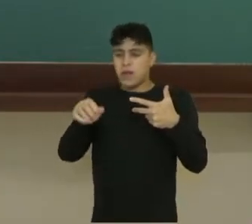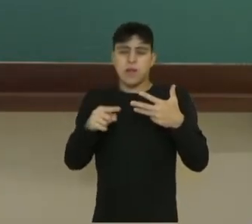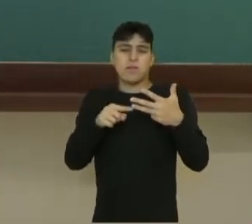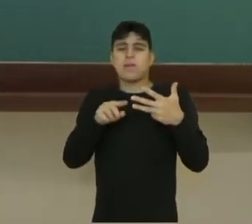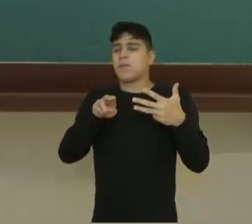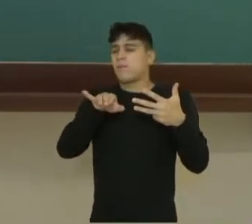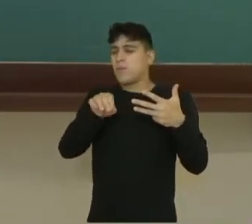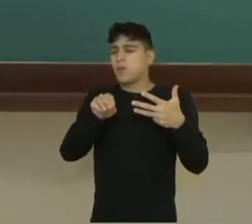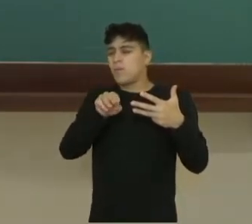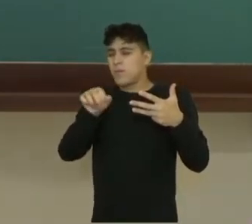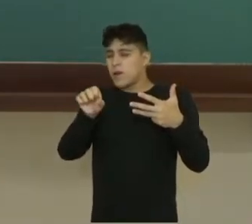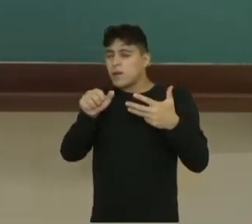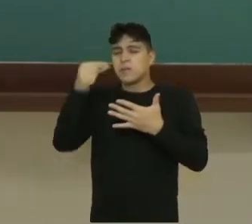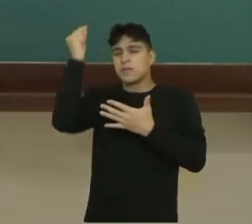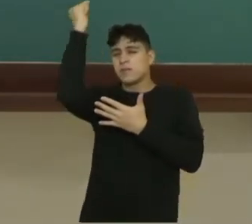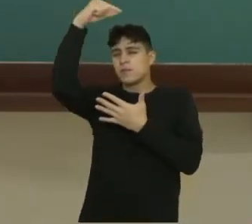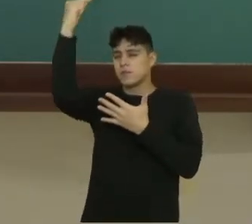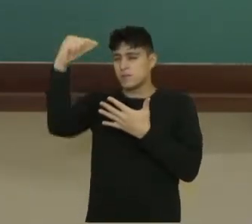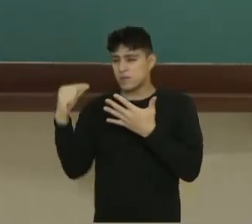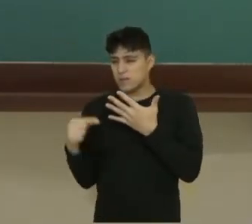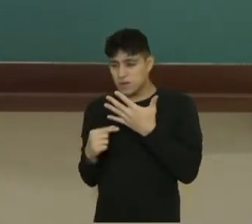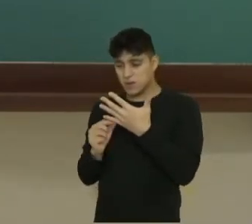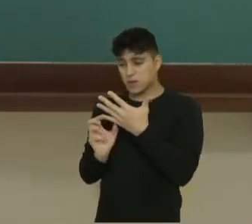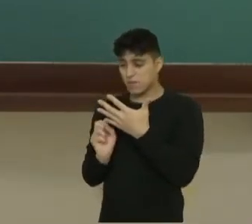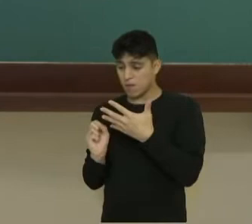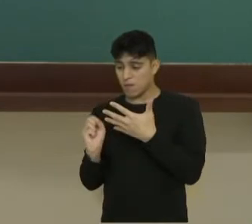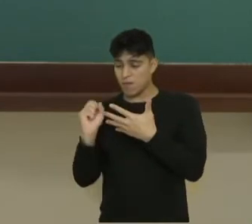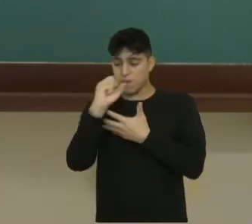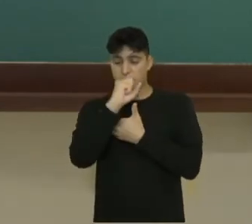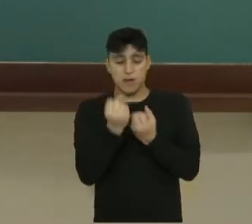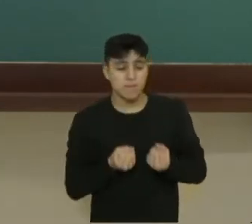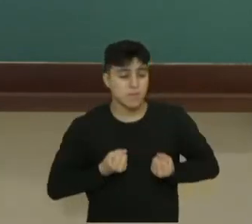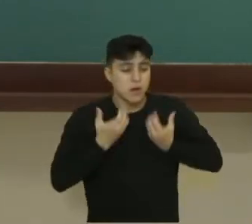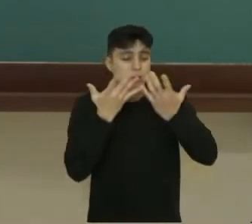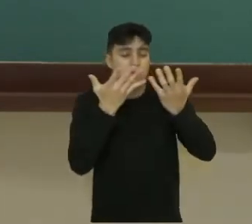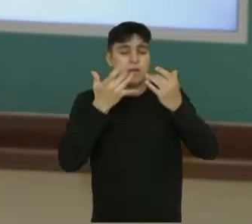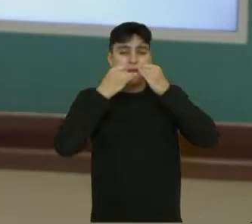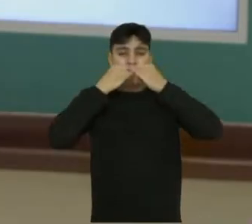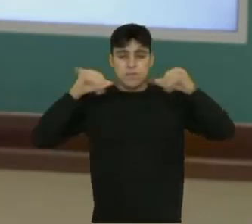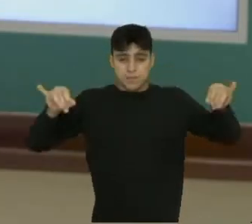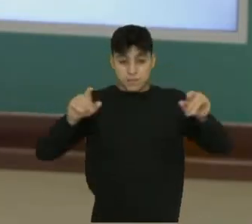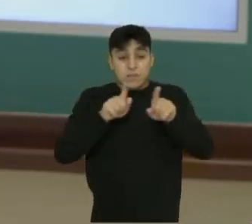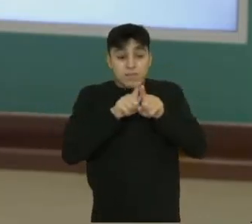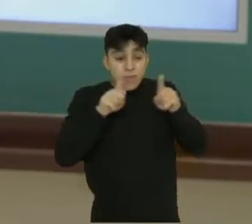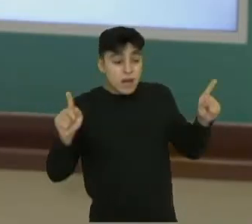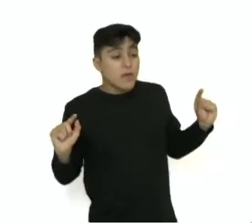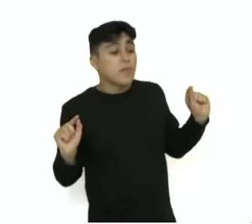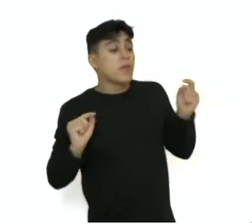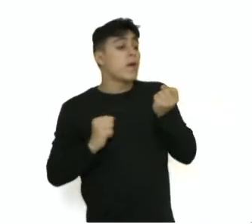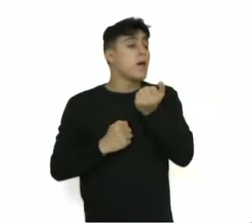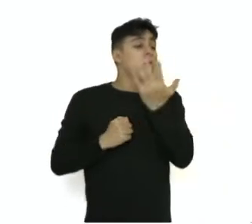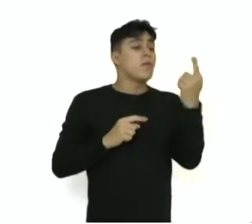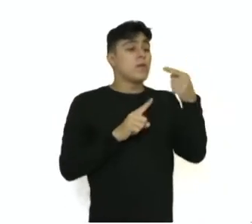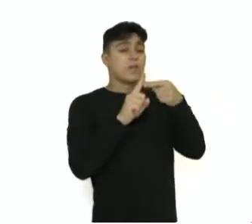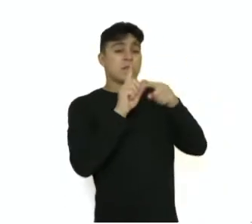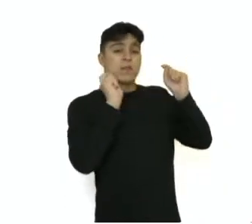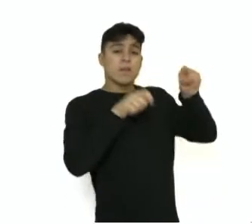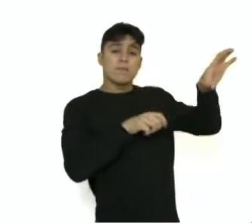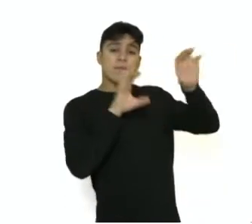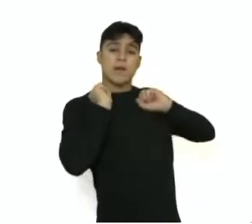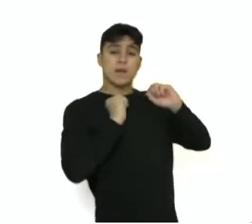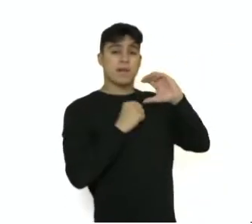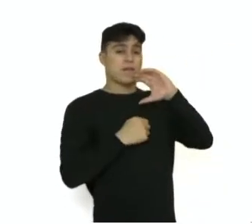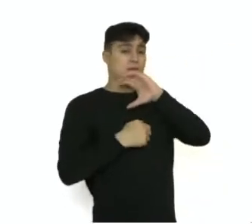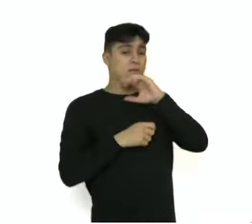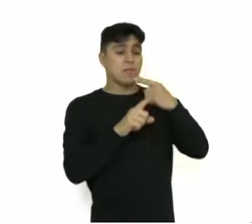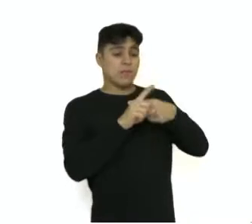biomassa, né? Então você percebe que normalmente gera-se eletricidade. Mas aí você também tem as que podem gerar calor, porque calor também pode ser